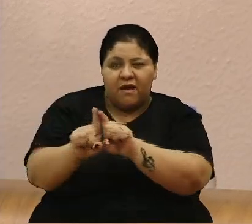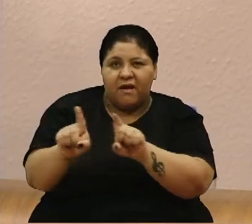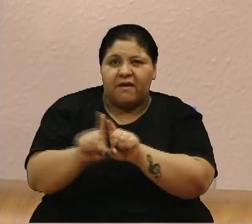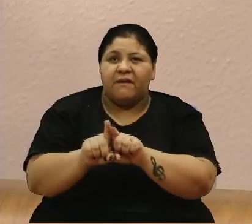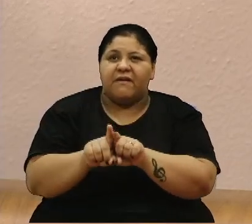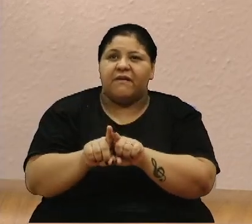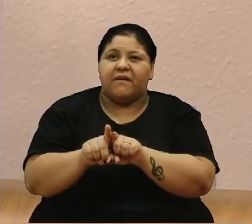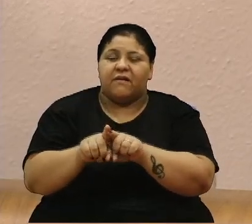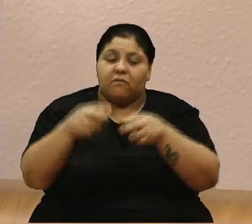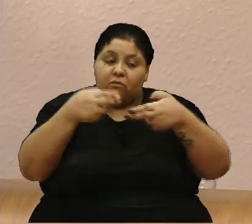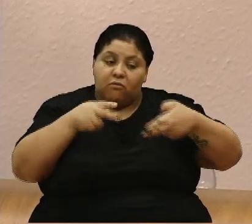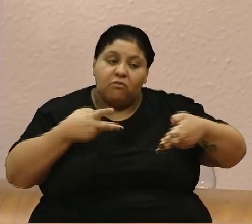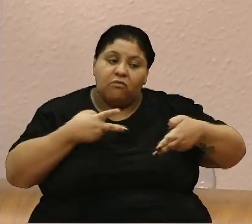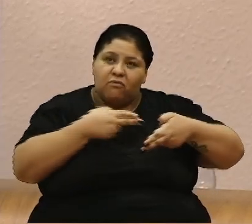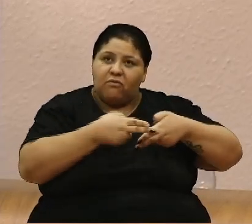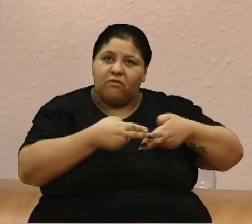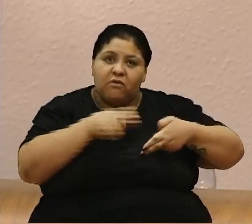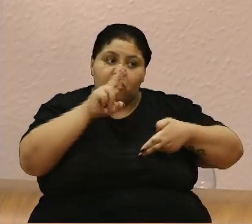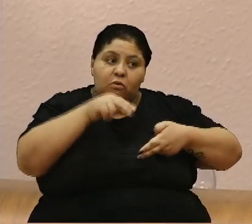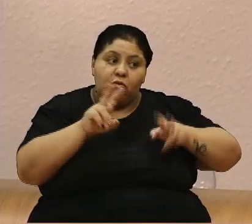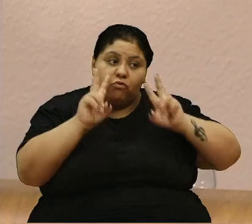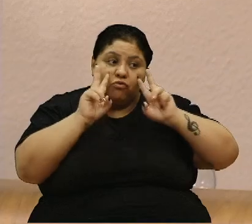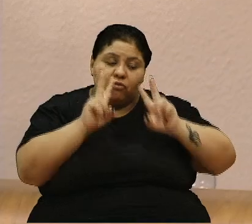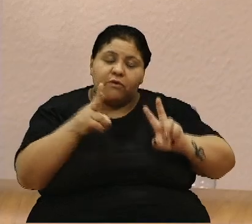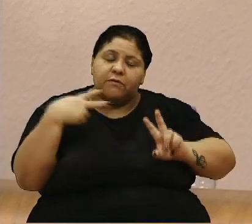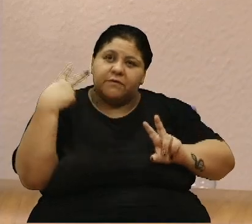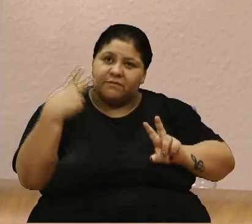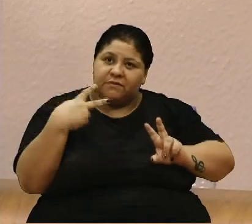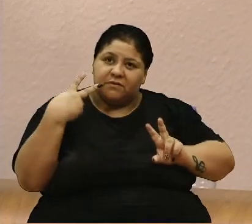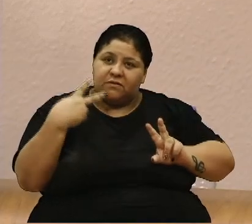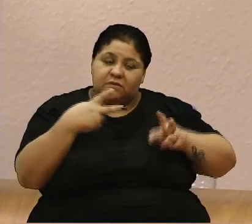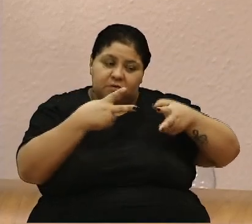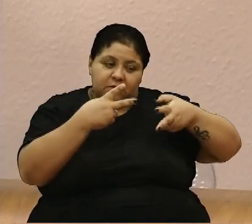a inauguração, eu nunca vi, vereadores,